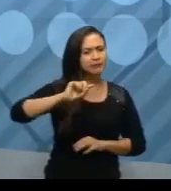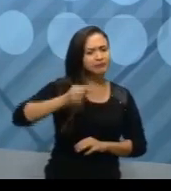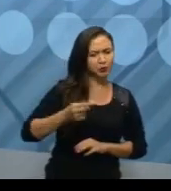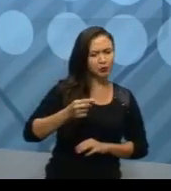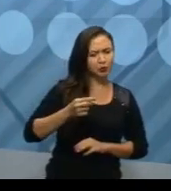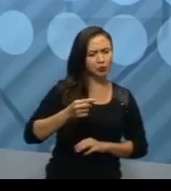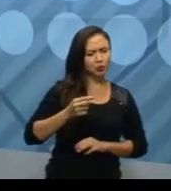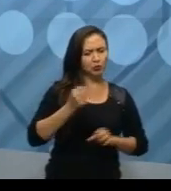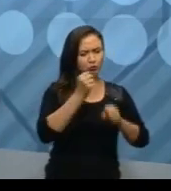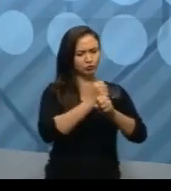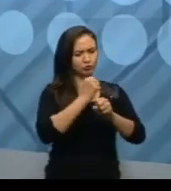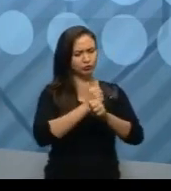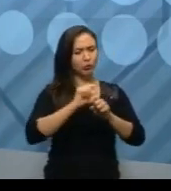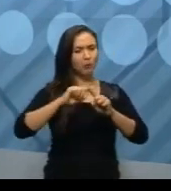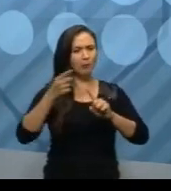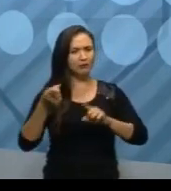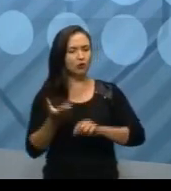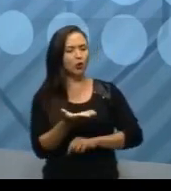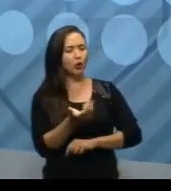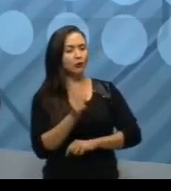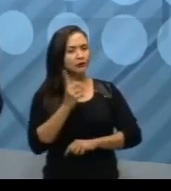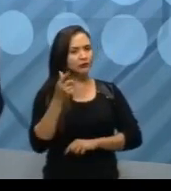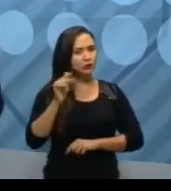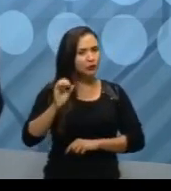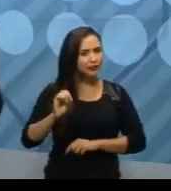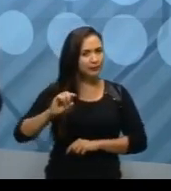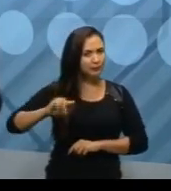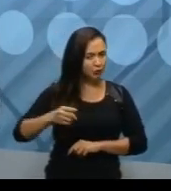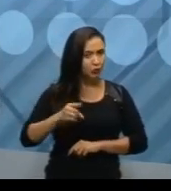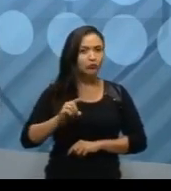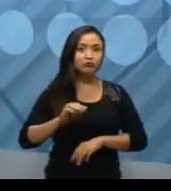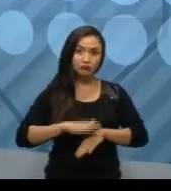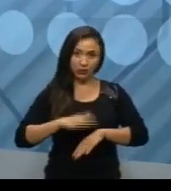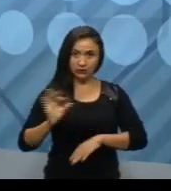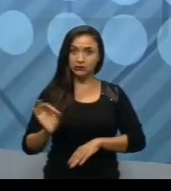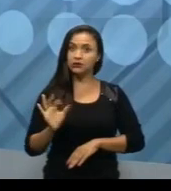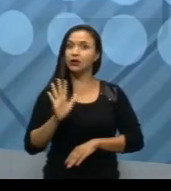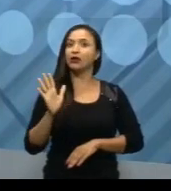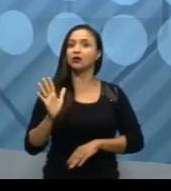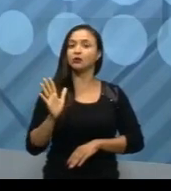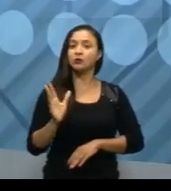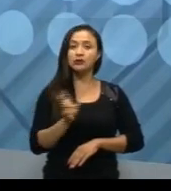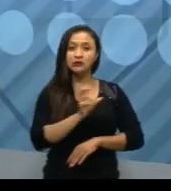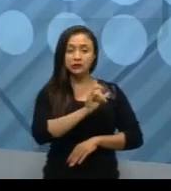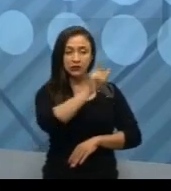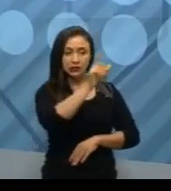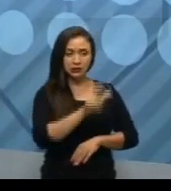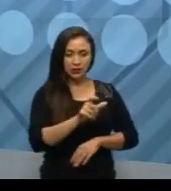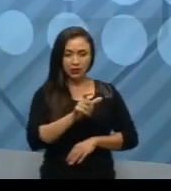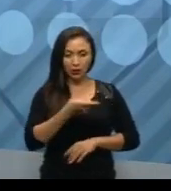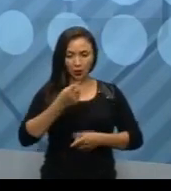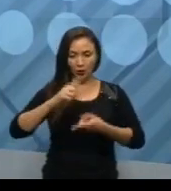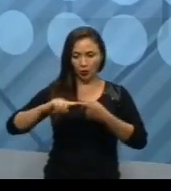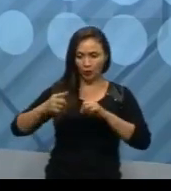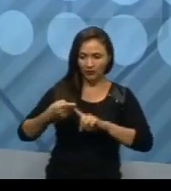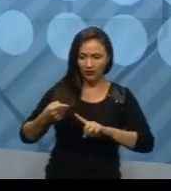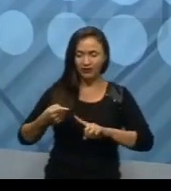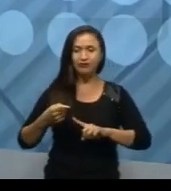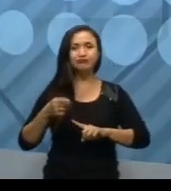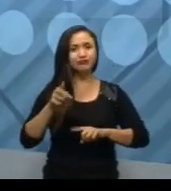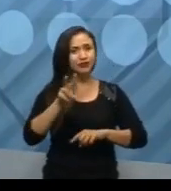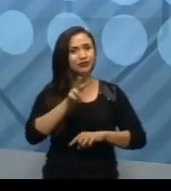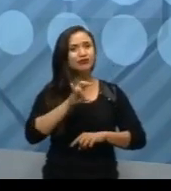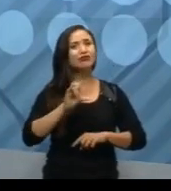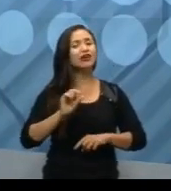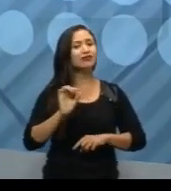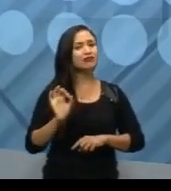150 mil, então você está cobrando mais caro dessa pessoa. Se ela te contratar, você vai acabar cobrando um